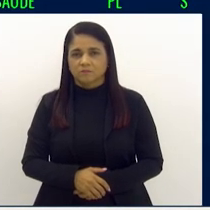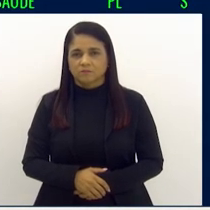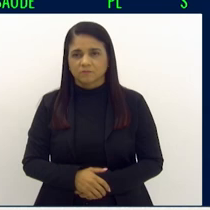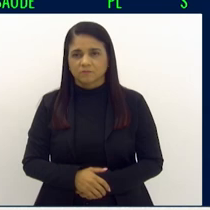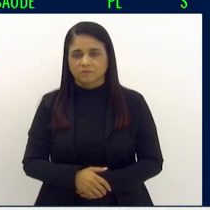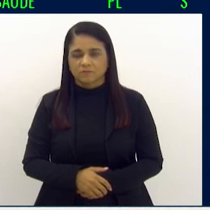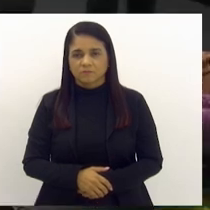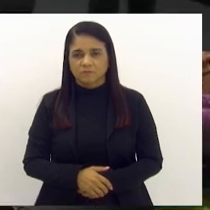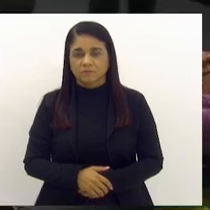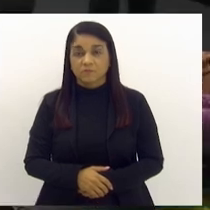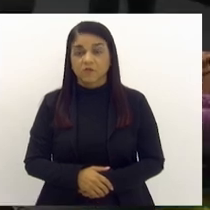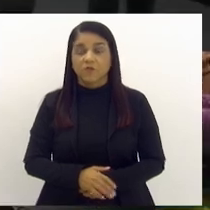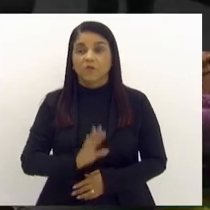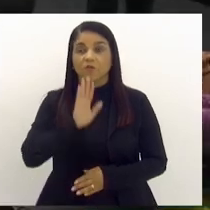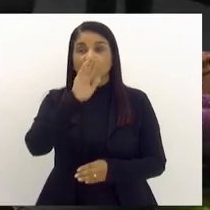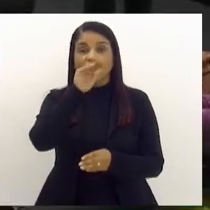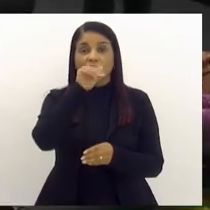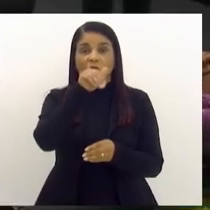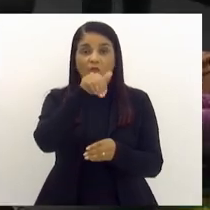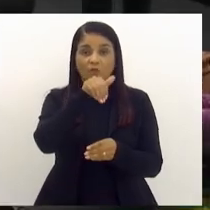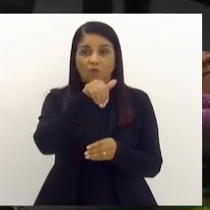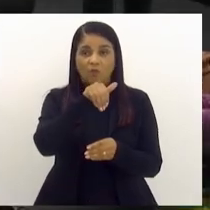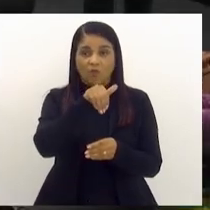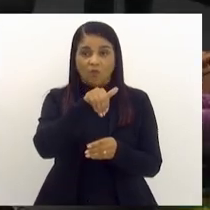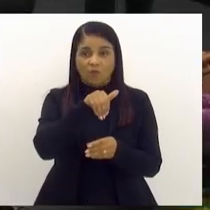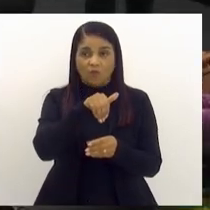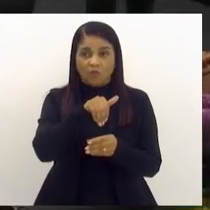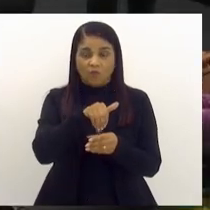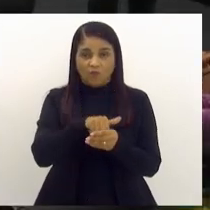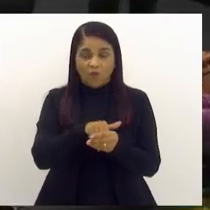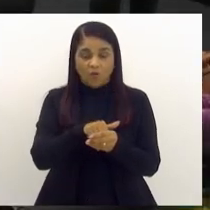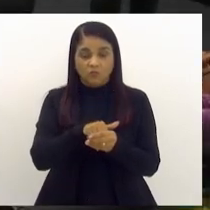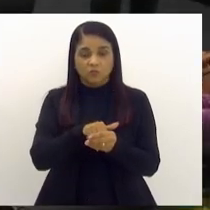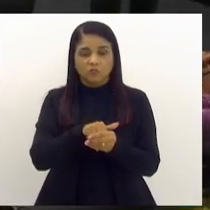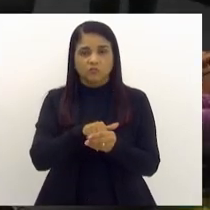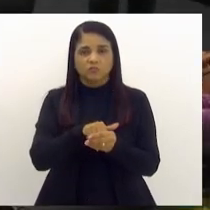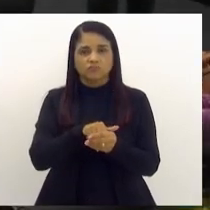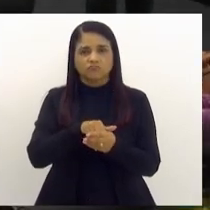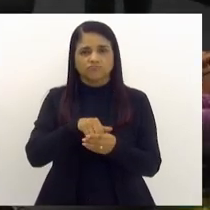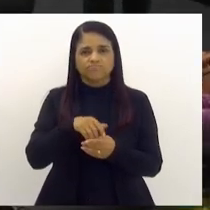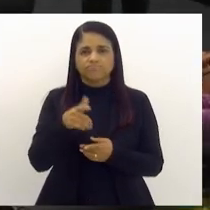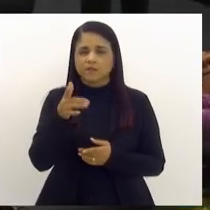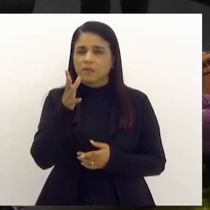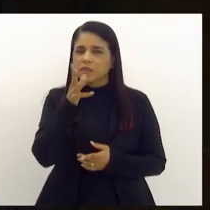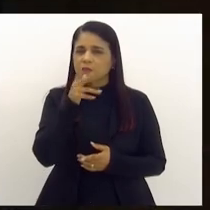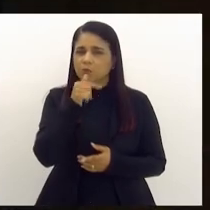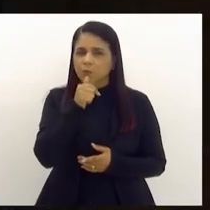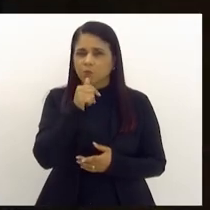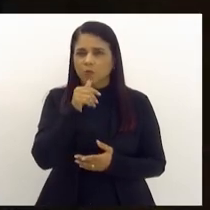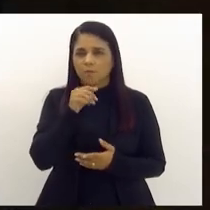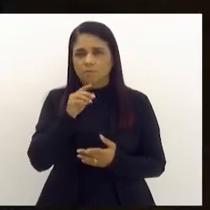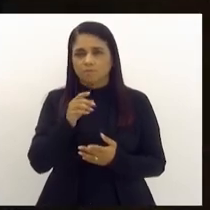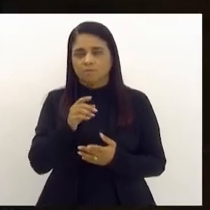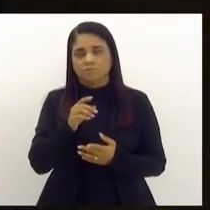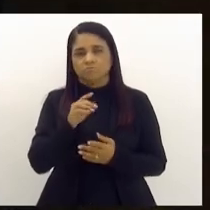Presidente, é que o voto estava custando entrar, mas já entrou lá o voto.